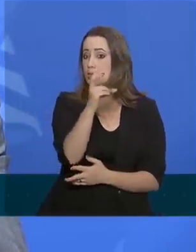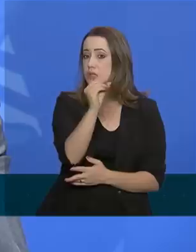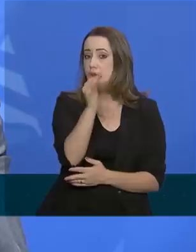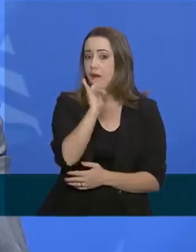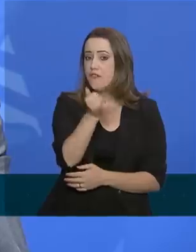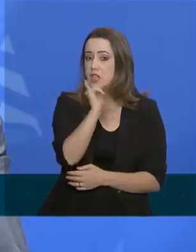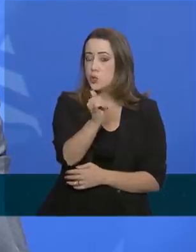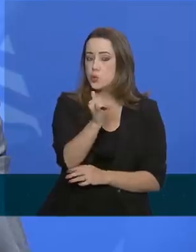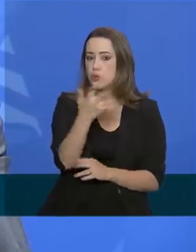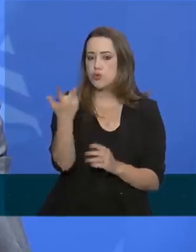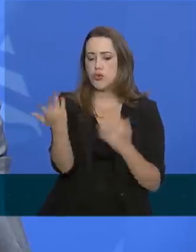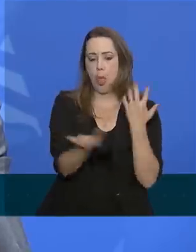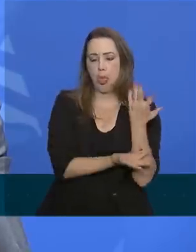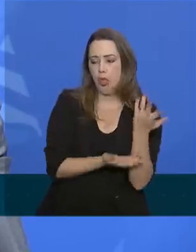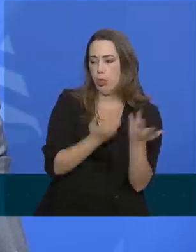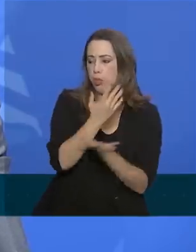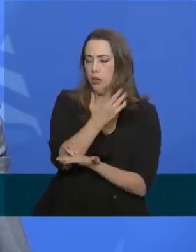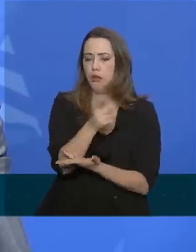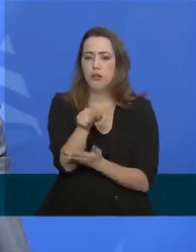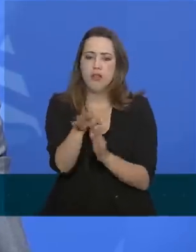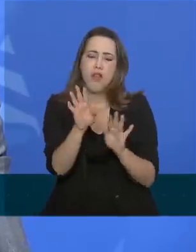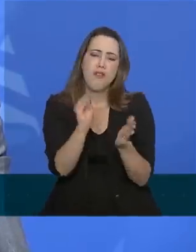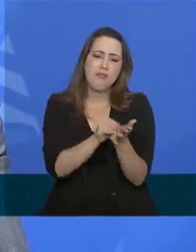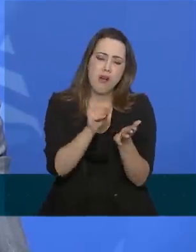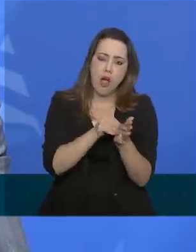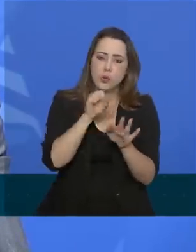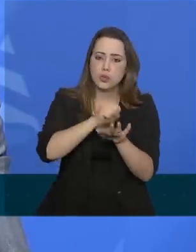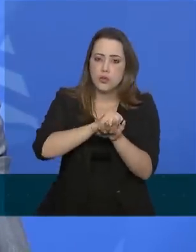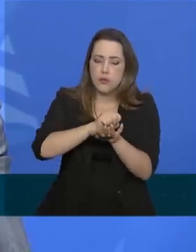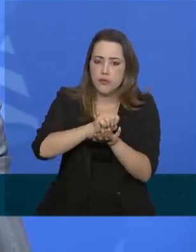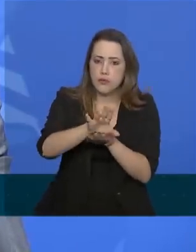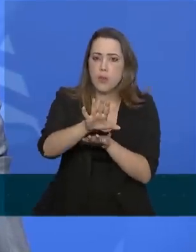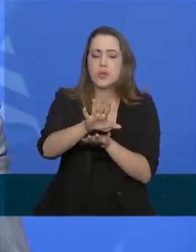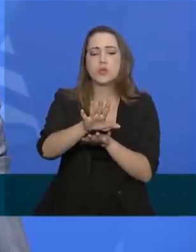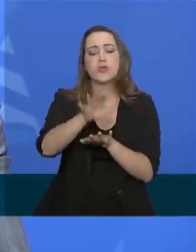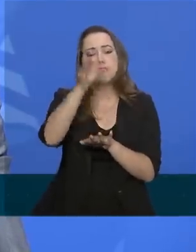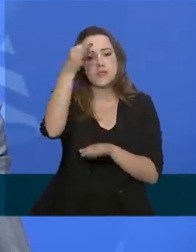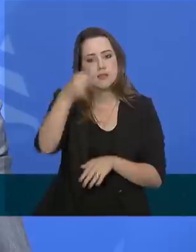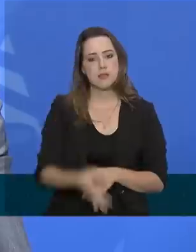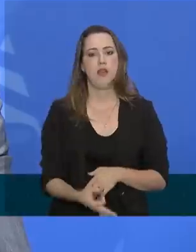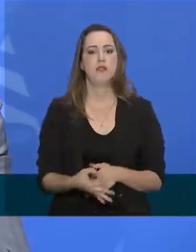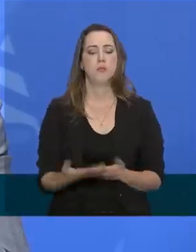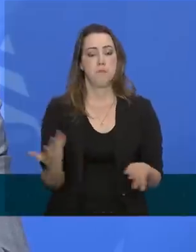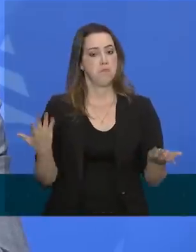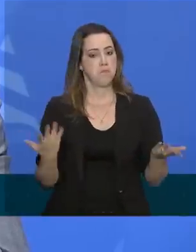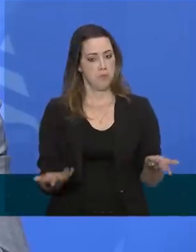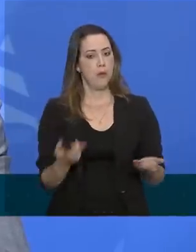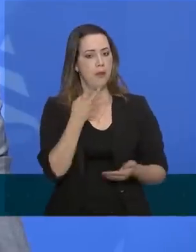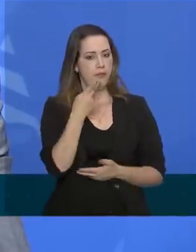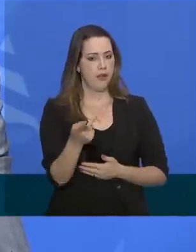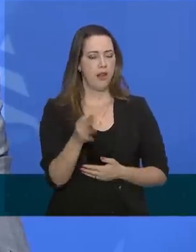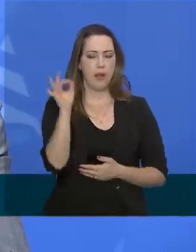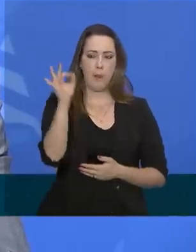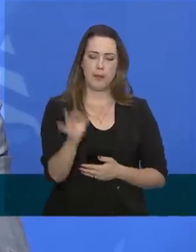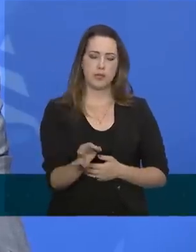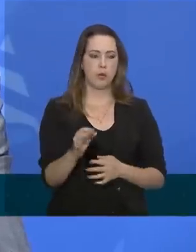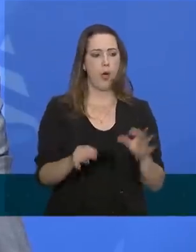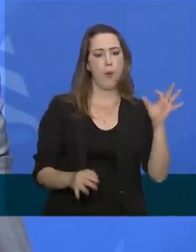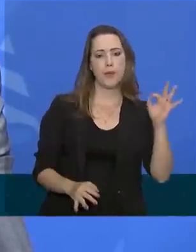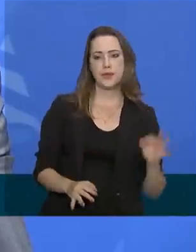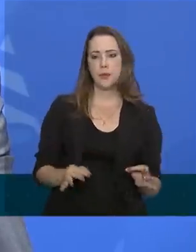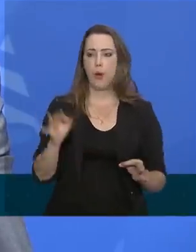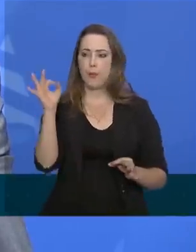produzem informação com a apuração e com a precisão necessária para se afirmar seja um percentual outro